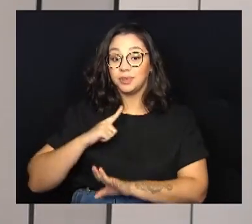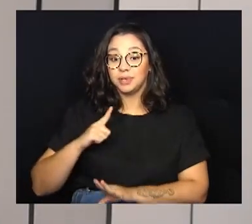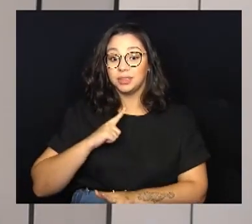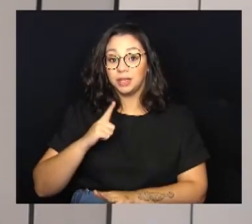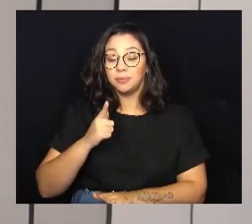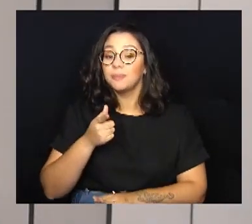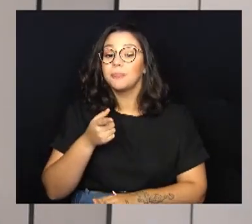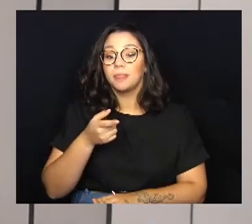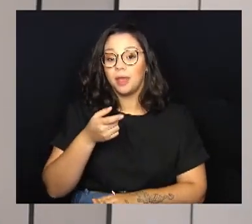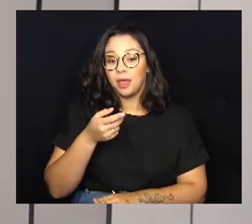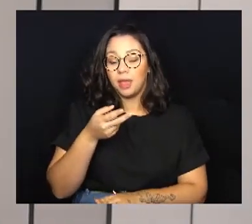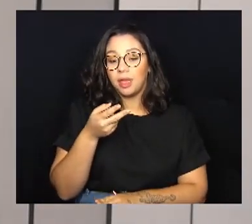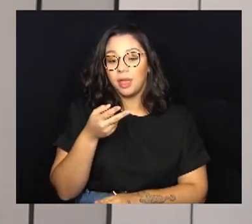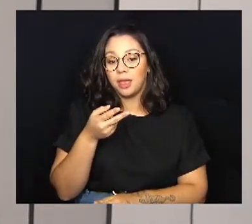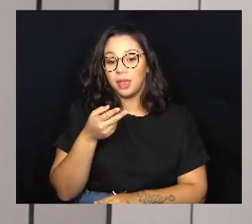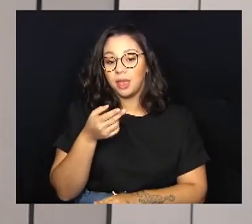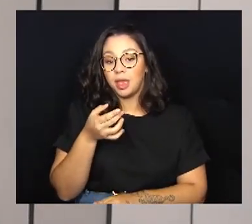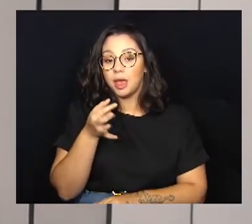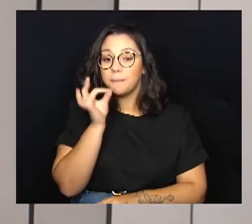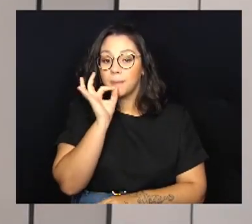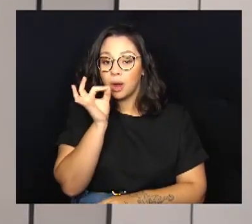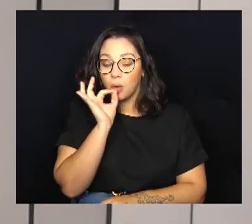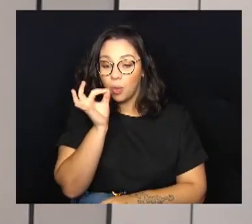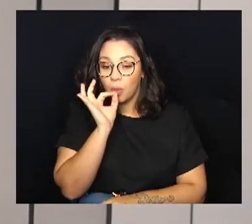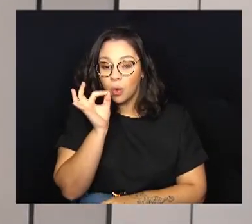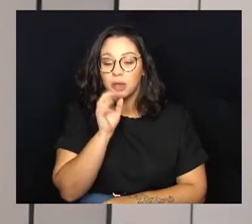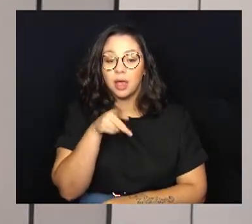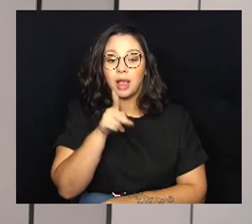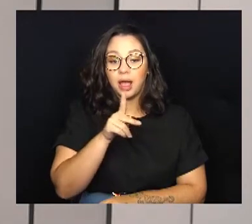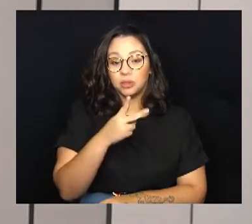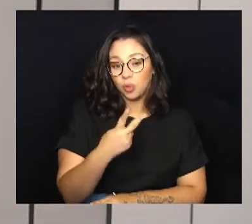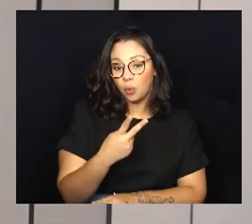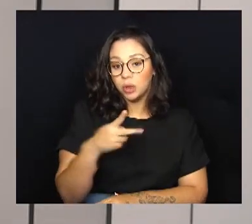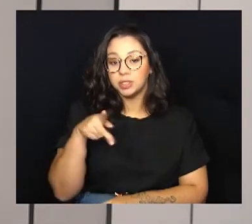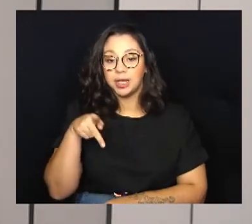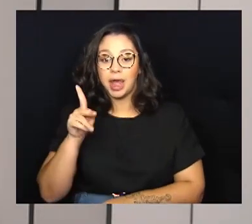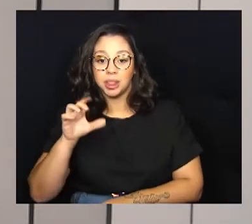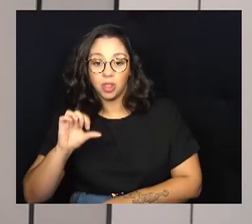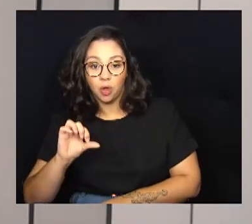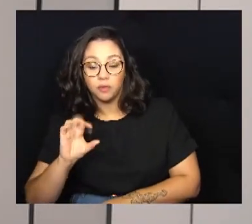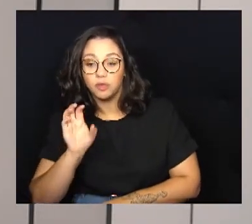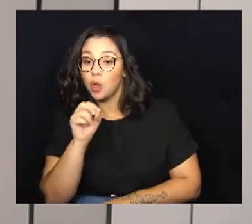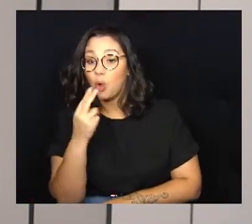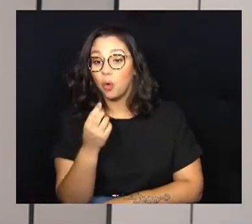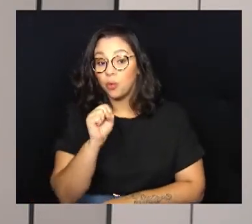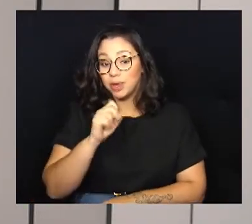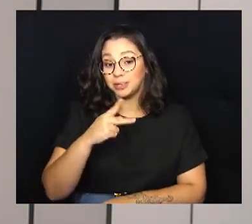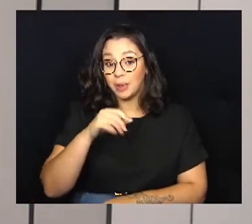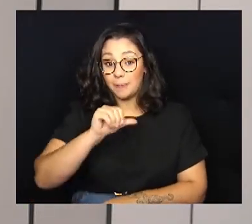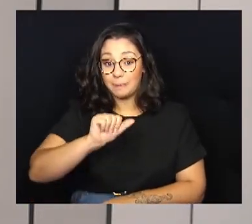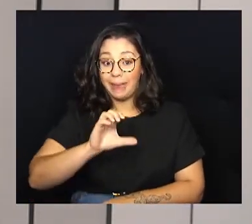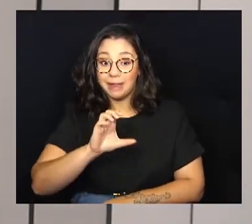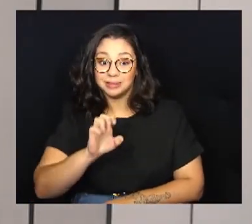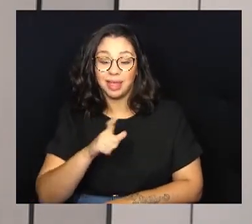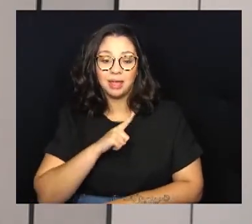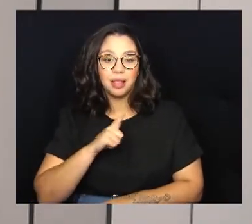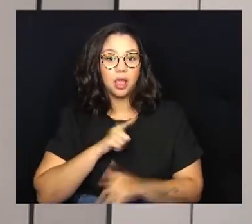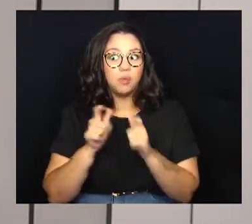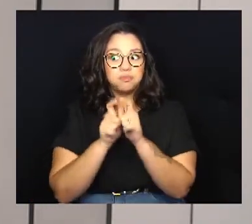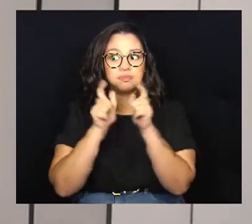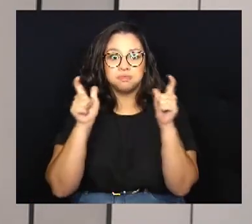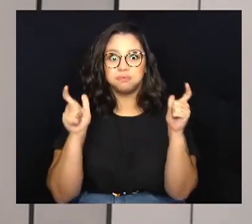a velocidade de produção, distribuição e consumo dessas substâncias tem impactos graves